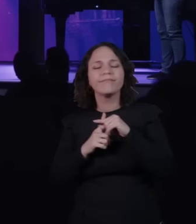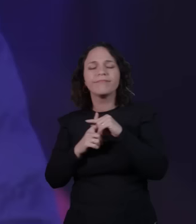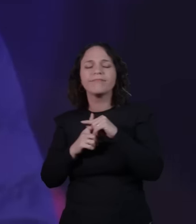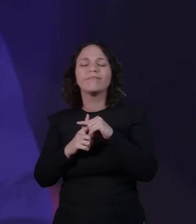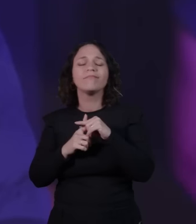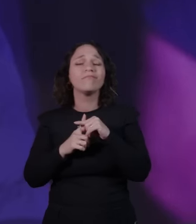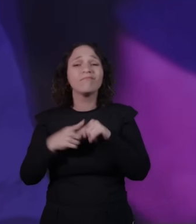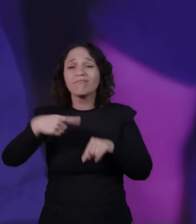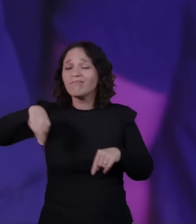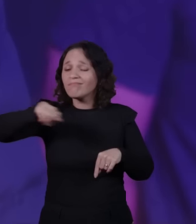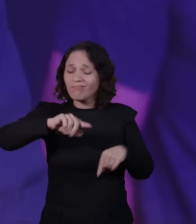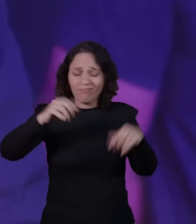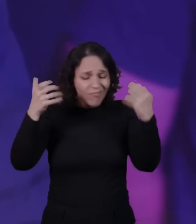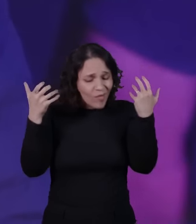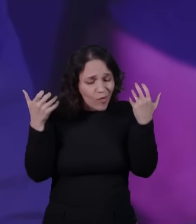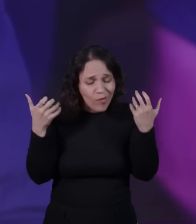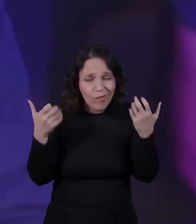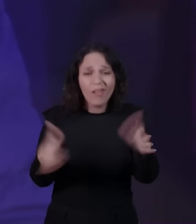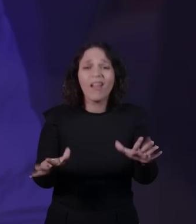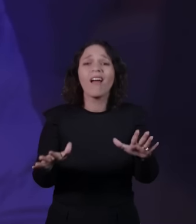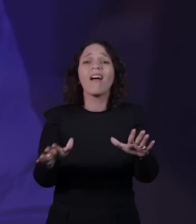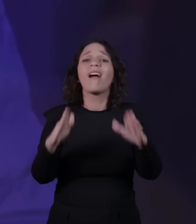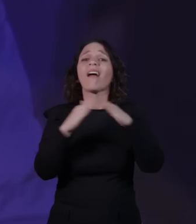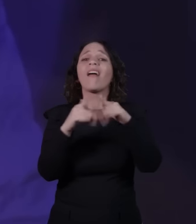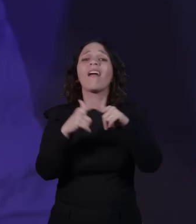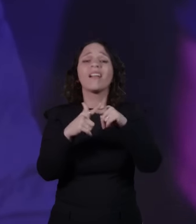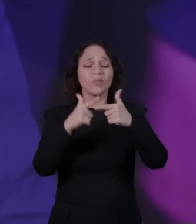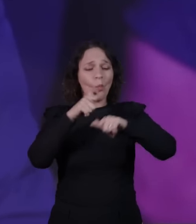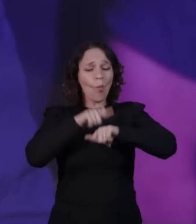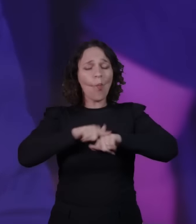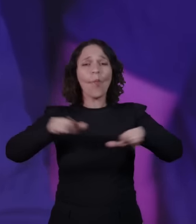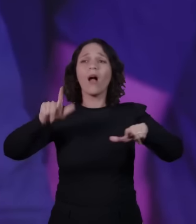porque não queremos uma igreja sem a glória.